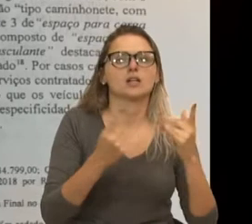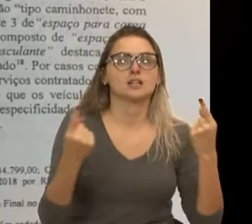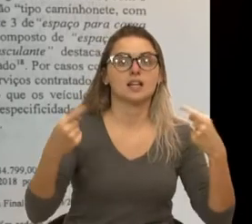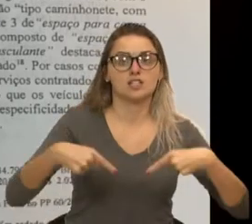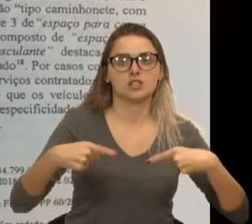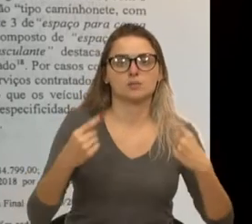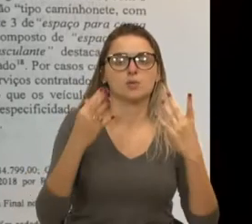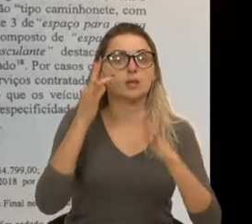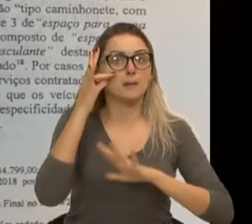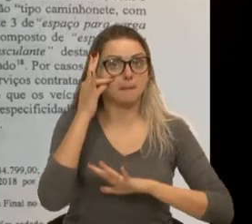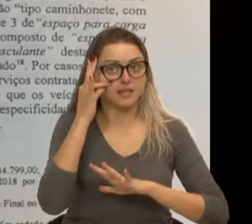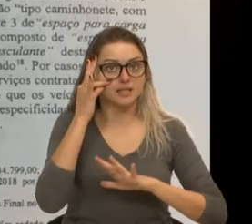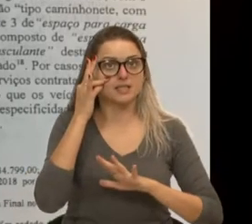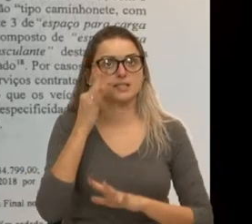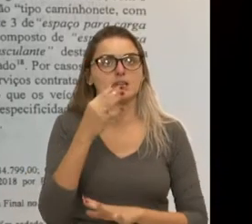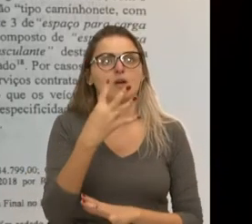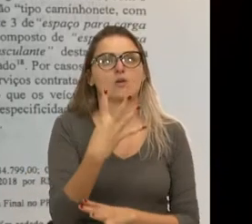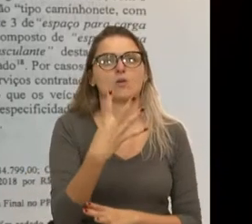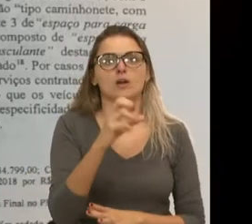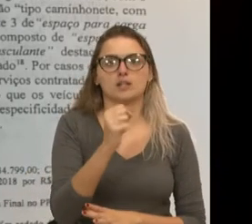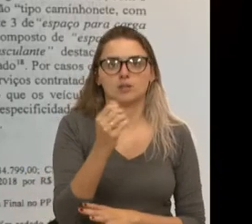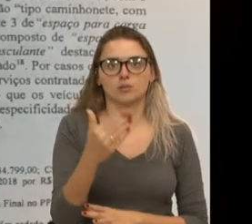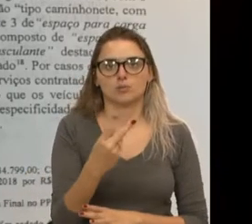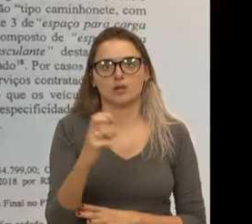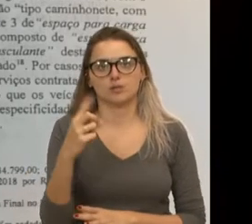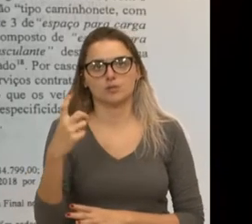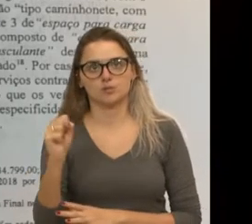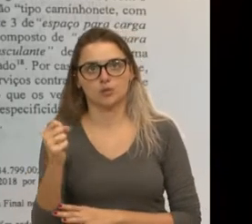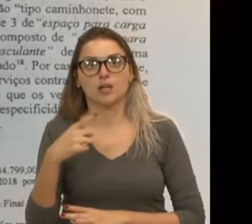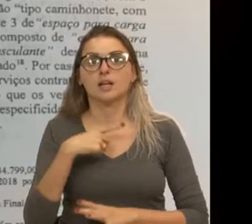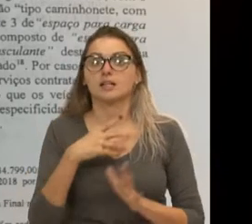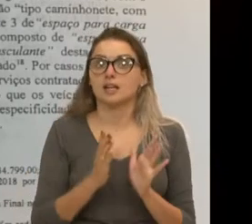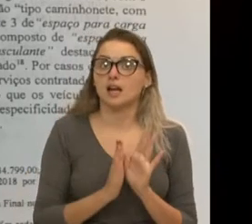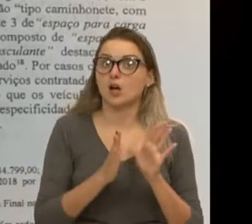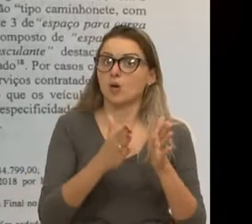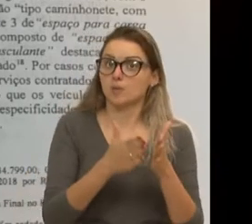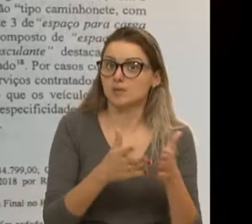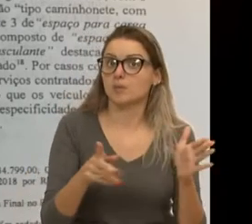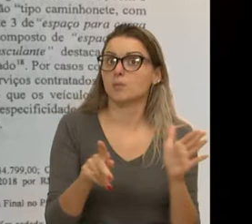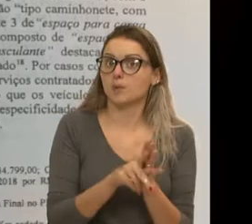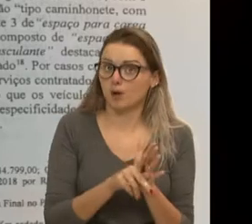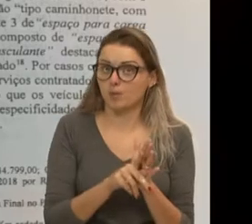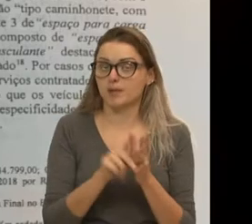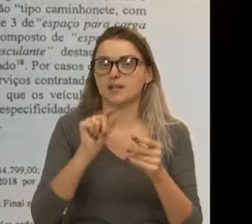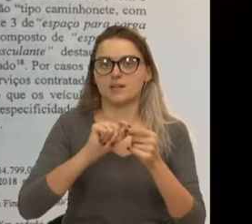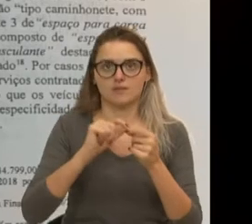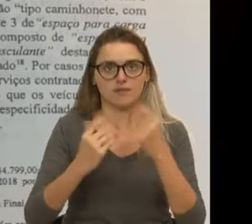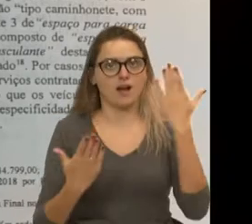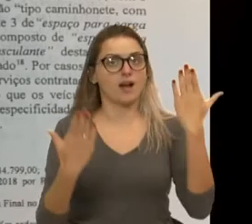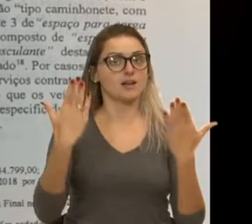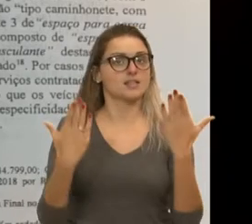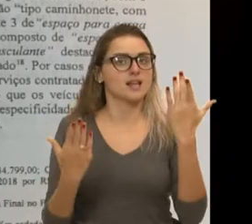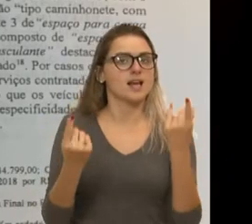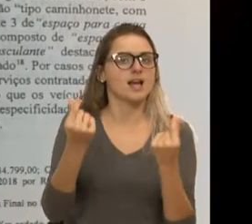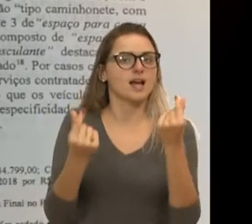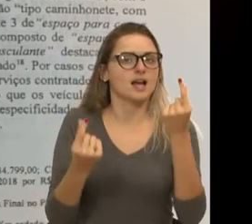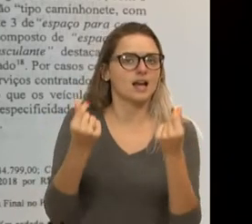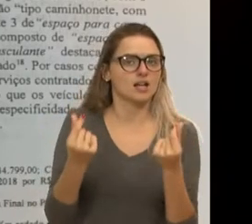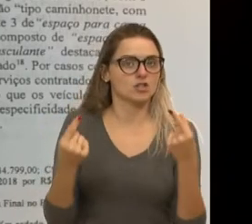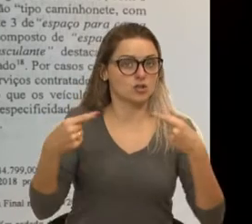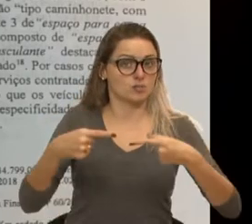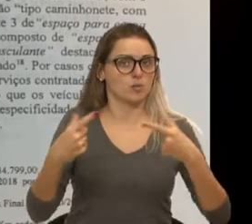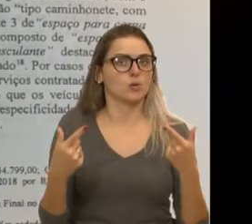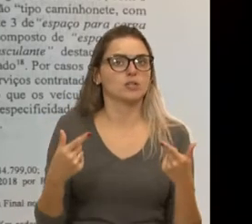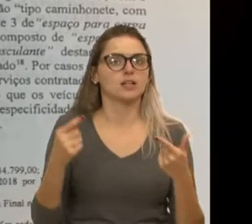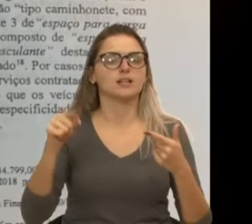48, 2018, embora tenha sido constatada pela Comissão de Licitação que o valor